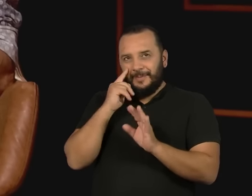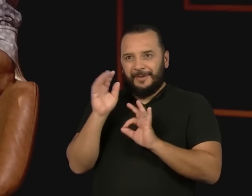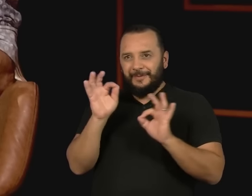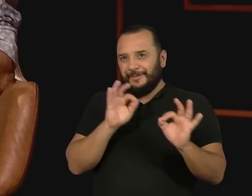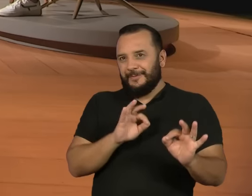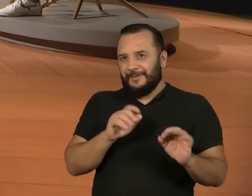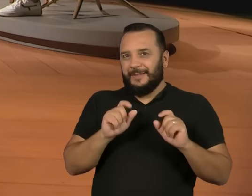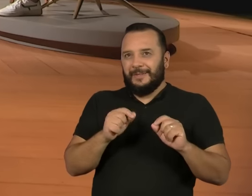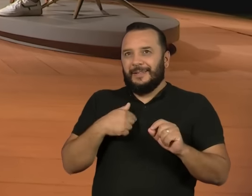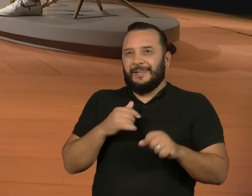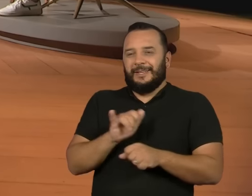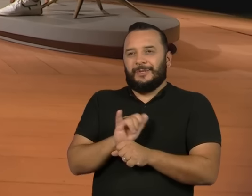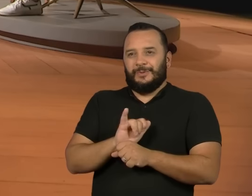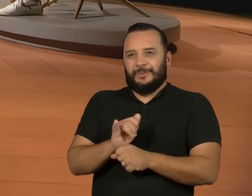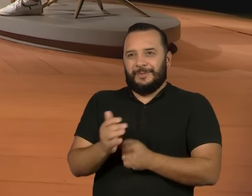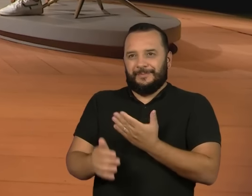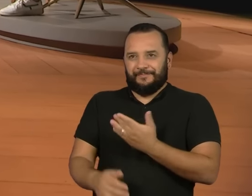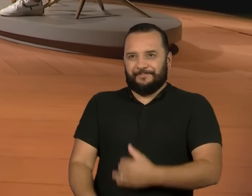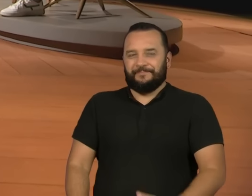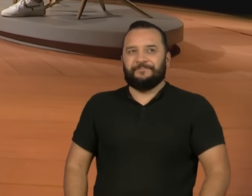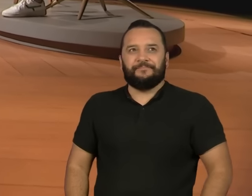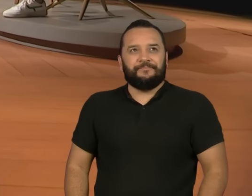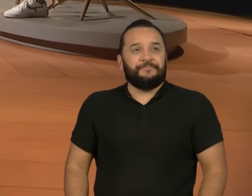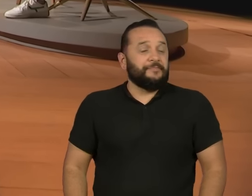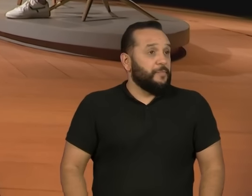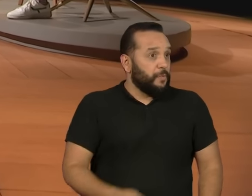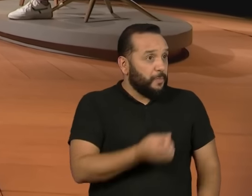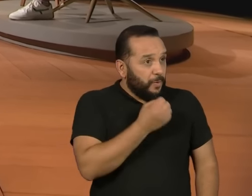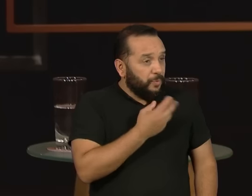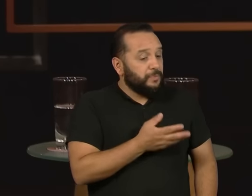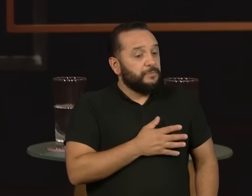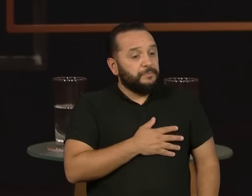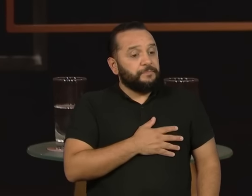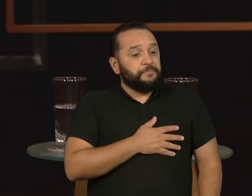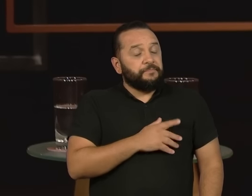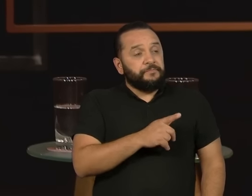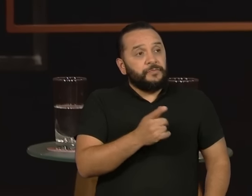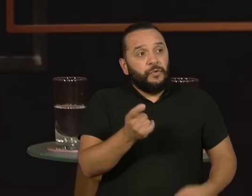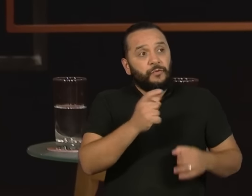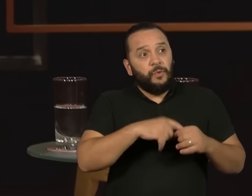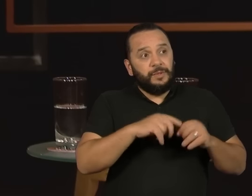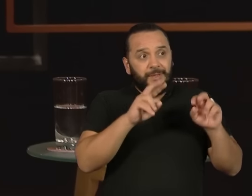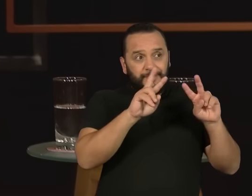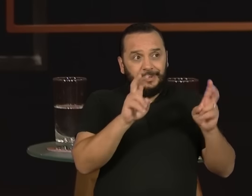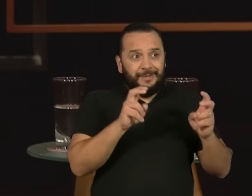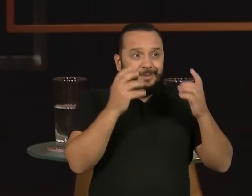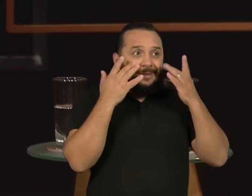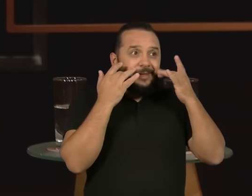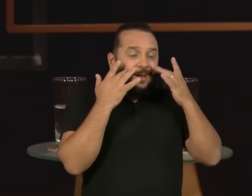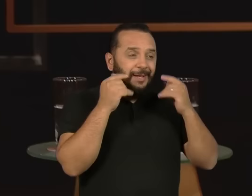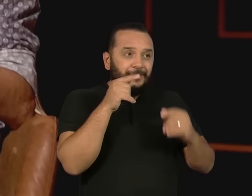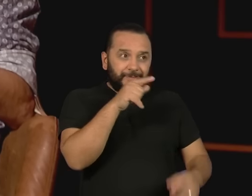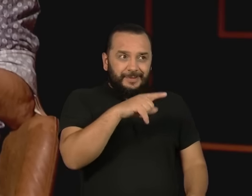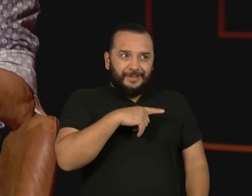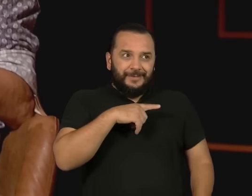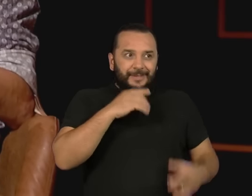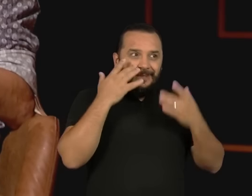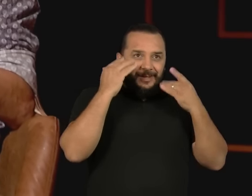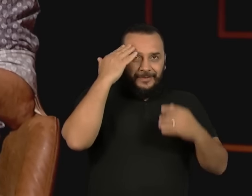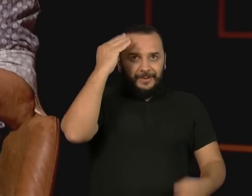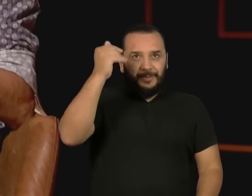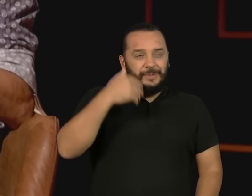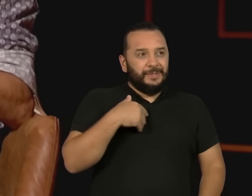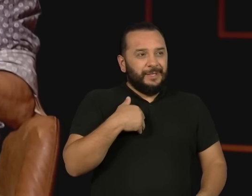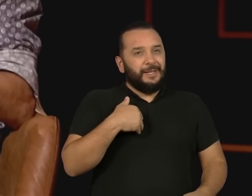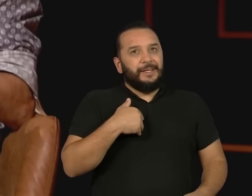tudo na internet, no YouTube. Muito no YouTube, bom. né? Agora, voltando ao teatro, outro grande sucesso da sua carreira, claro, foi O Mistério